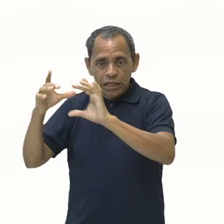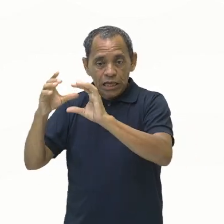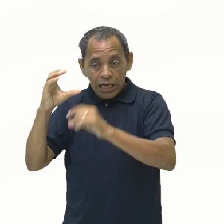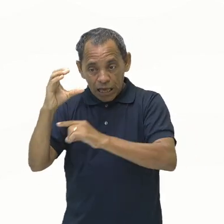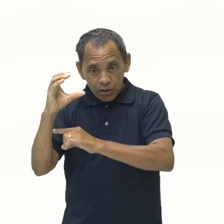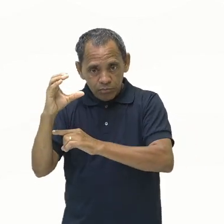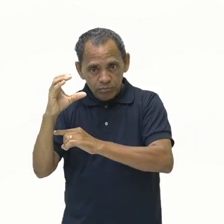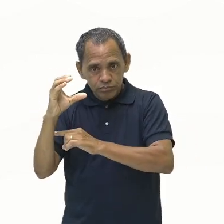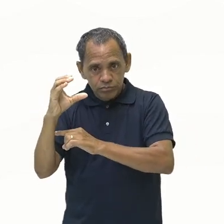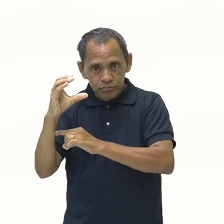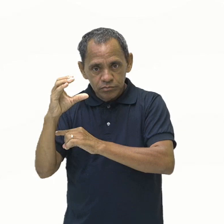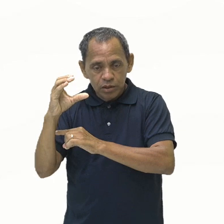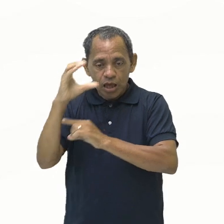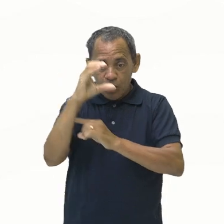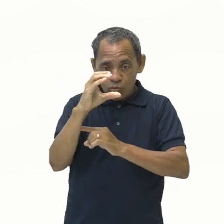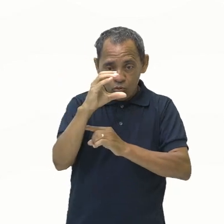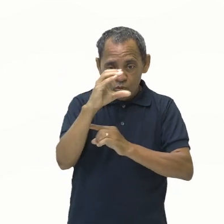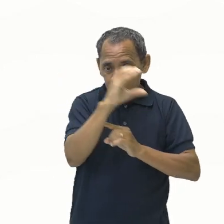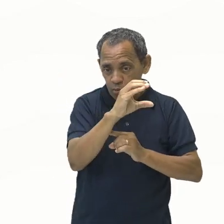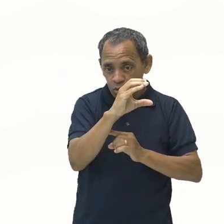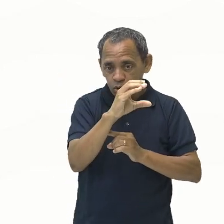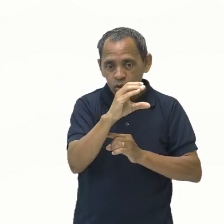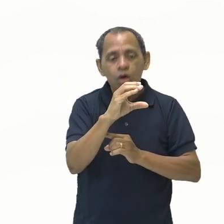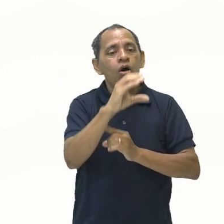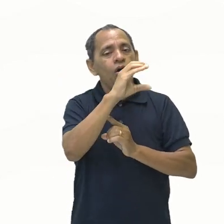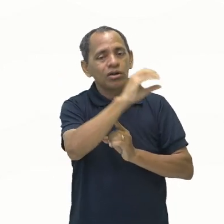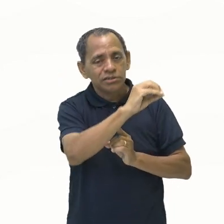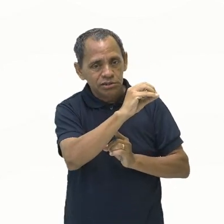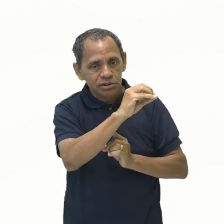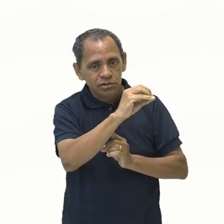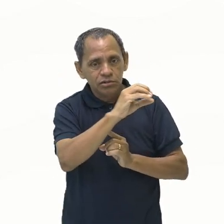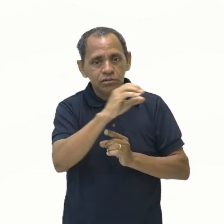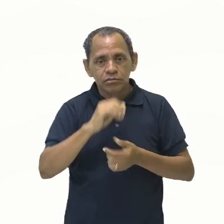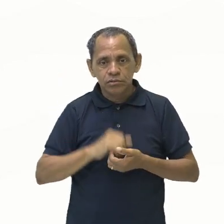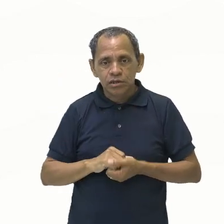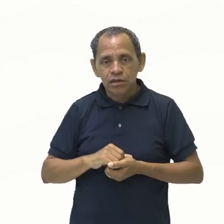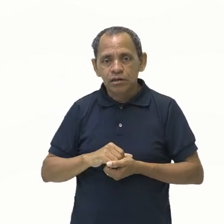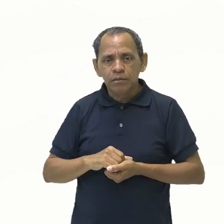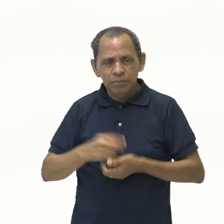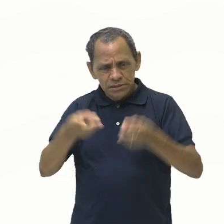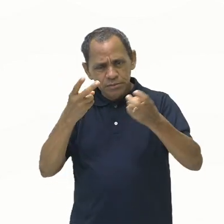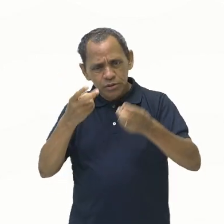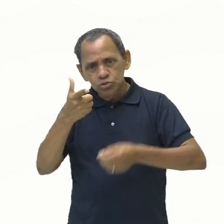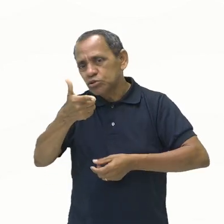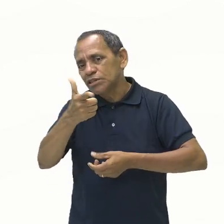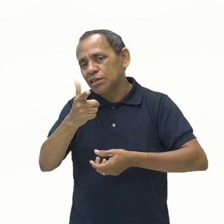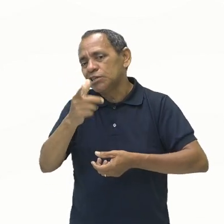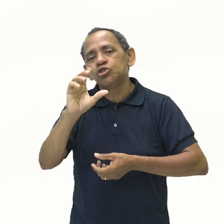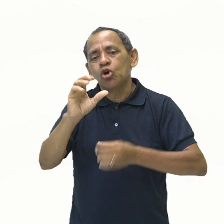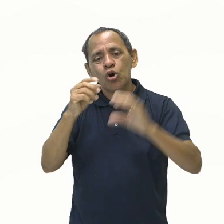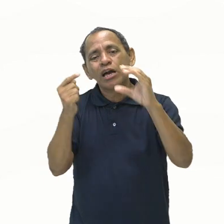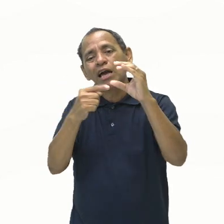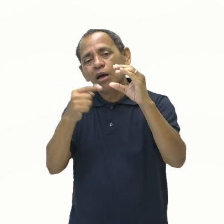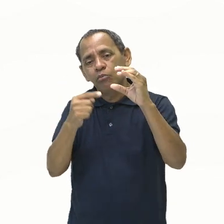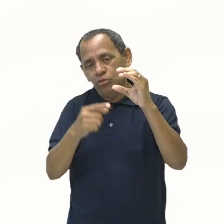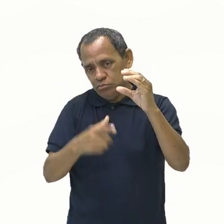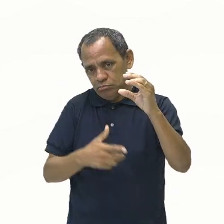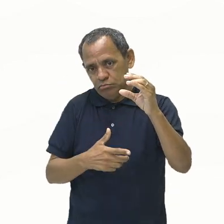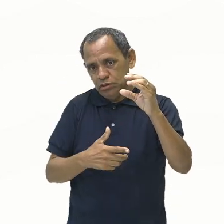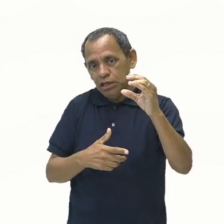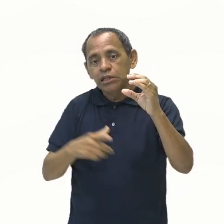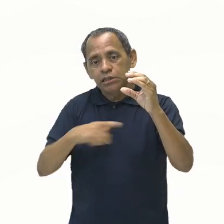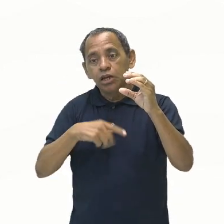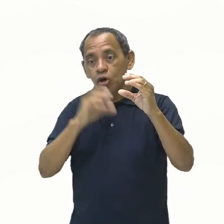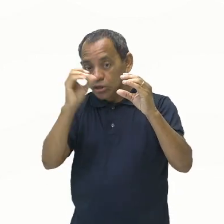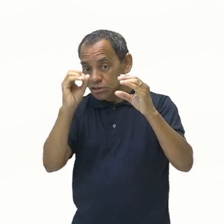carbono, opa, oxigênio. Aí, carbono, carbono, ou seja, não tem só carbono. Aqui também, ó, carbono, carbono, opa, oxigênio bem